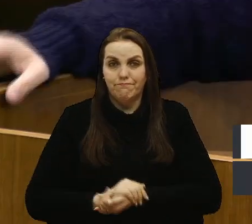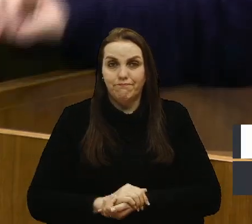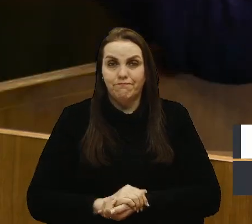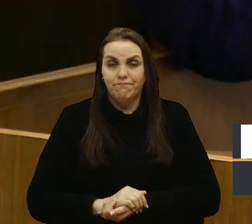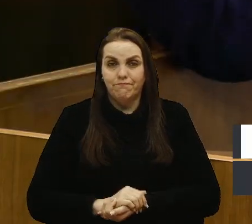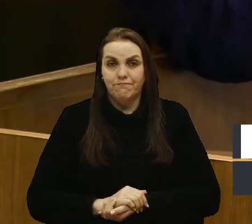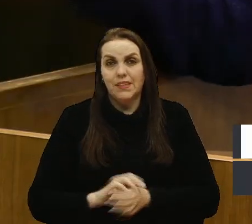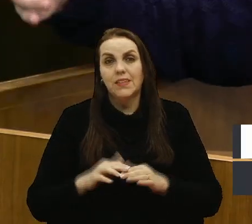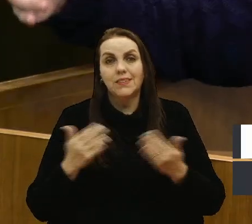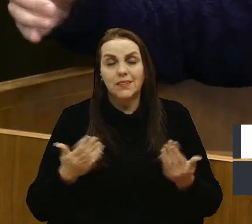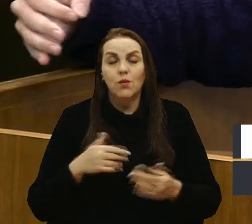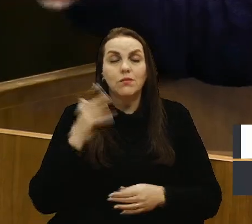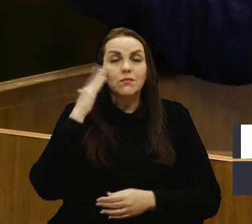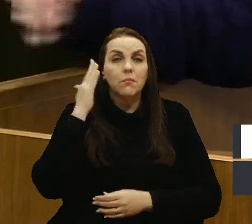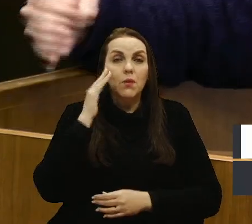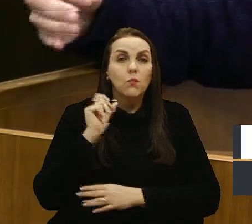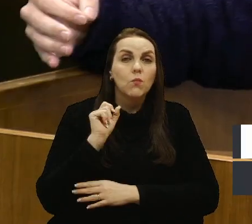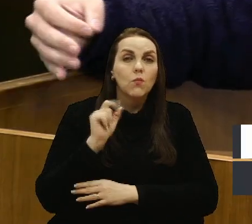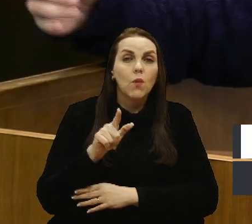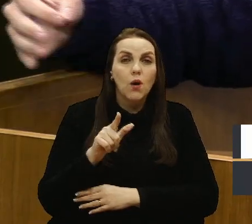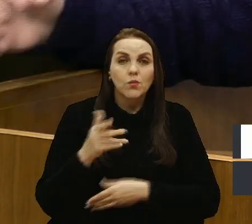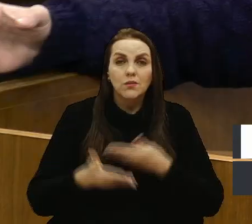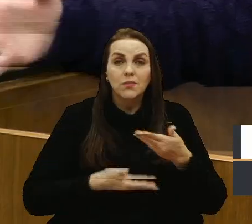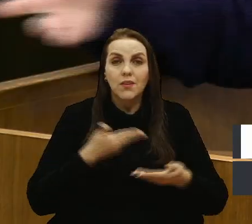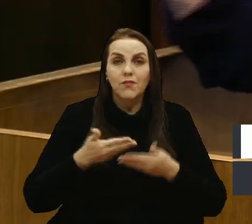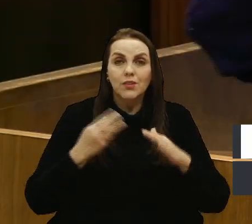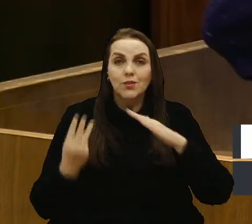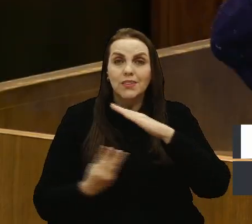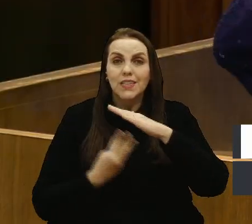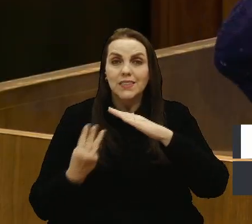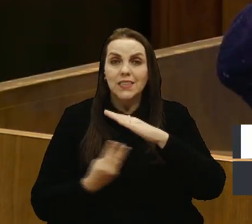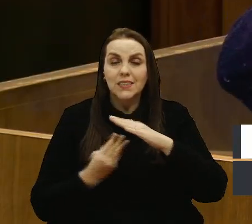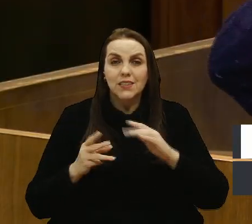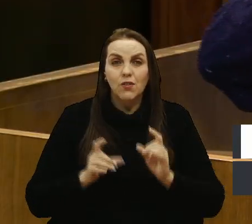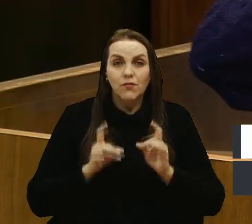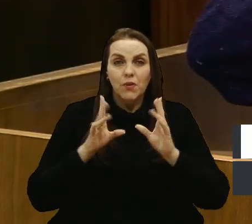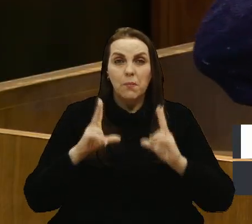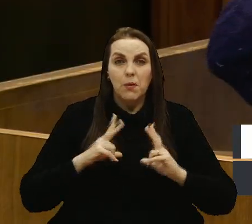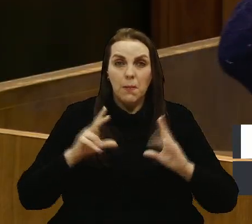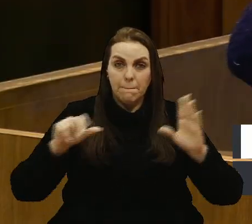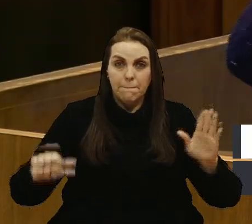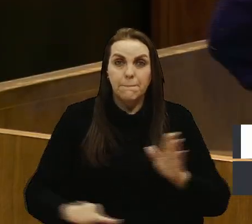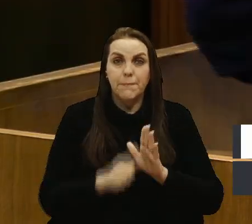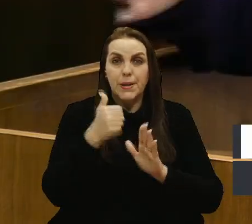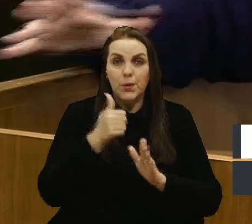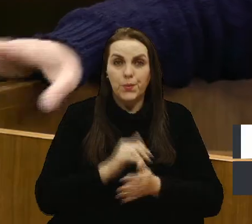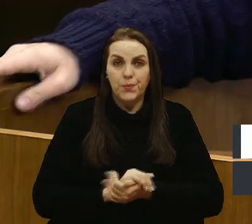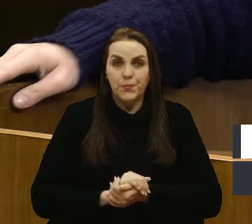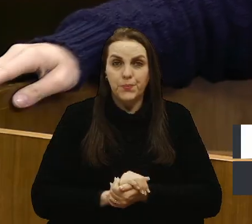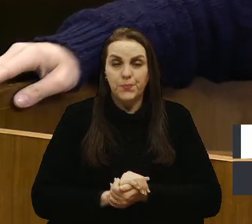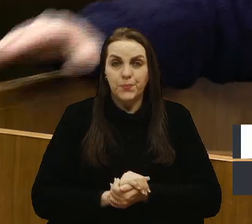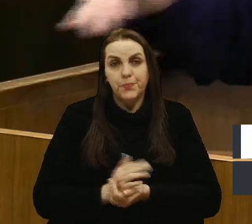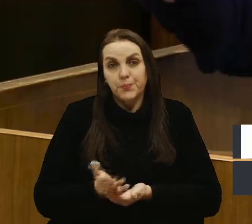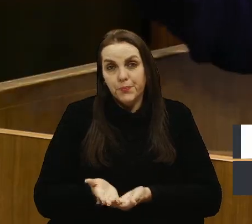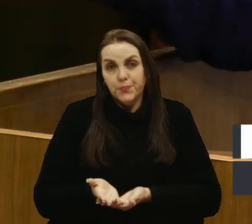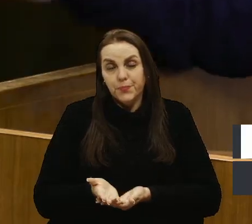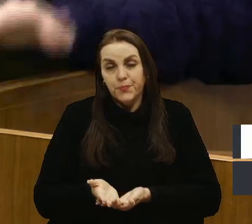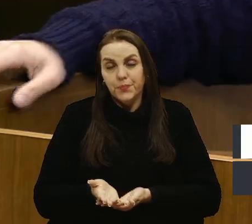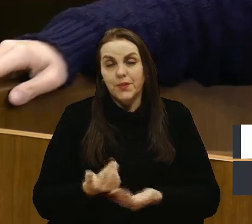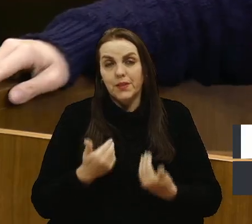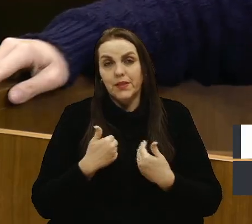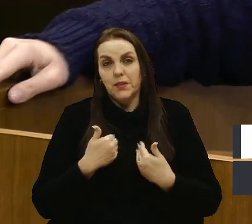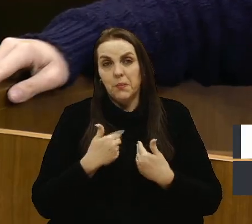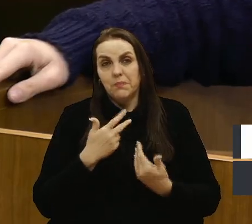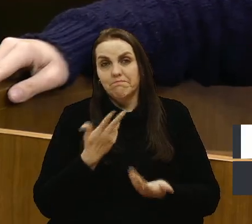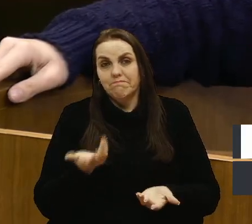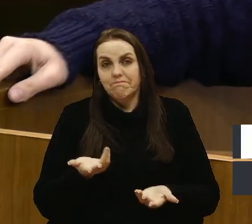saber qual foi o serviço terceirizado e privatizado que melhorou. Então, me parece, aliás,